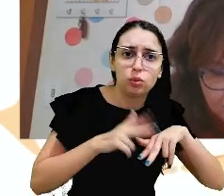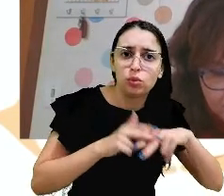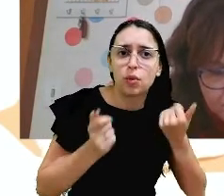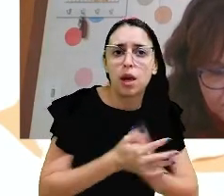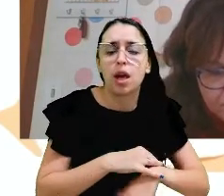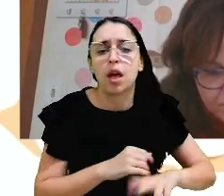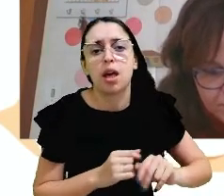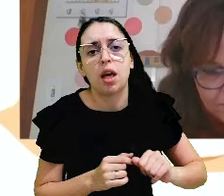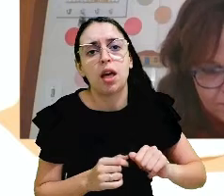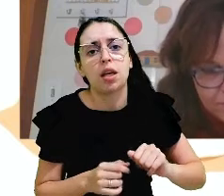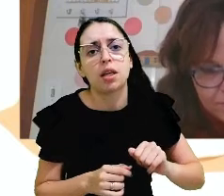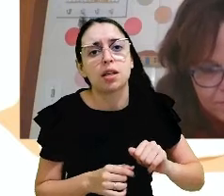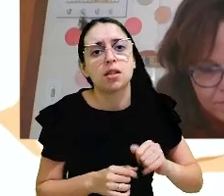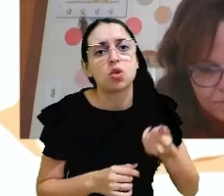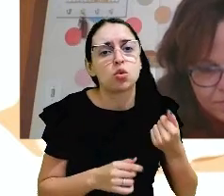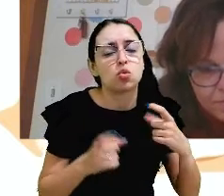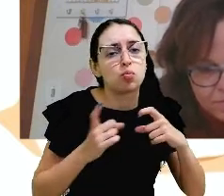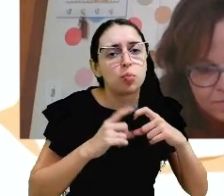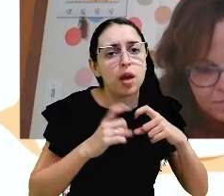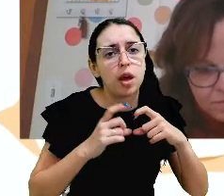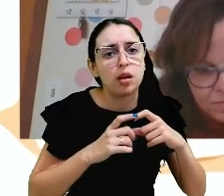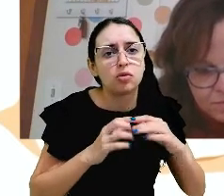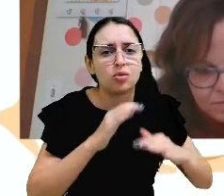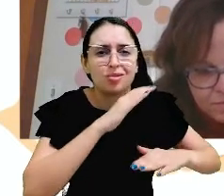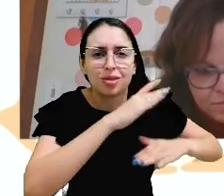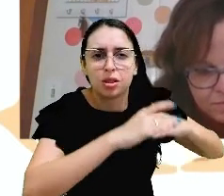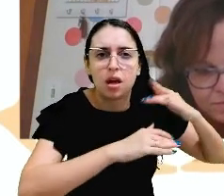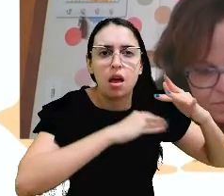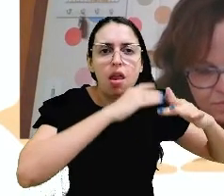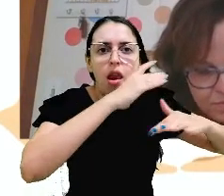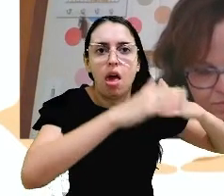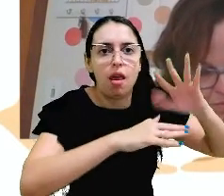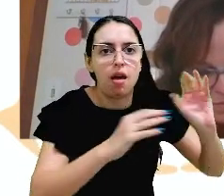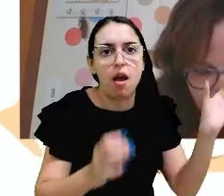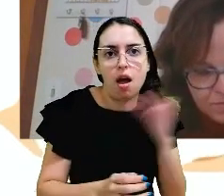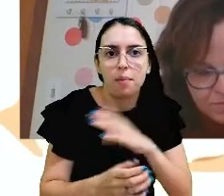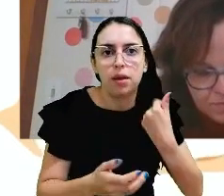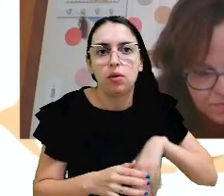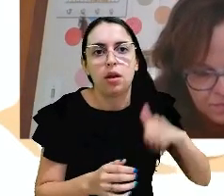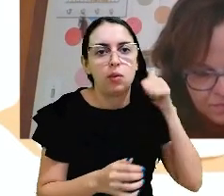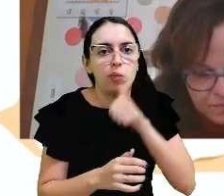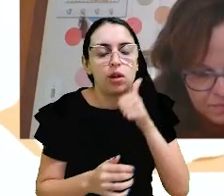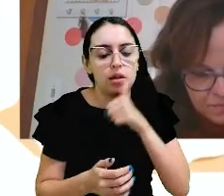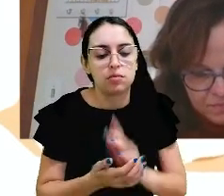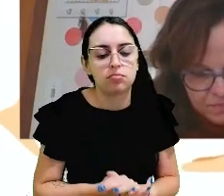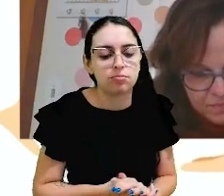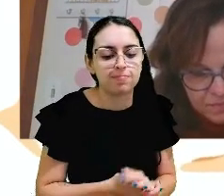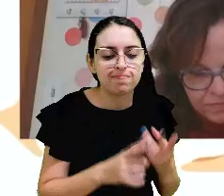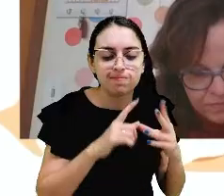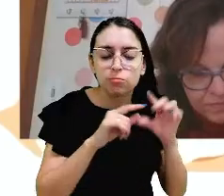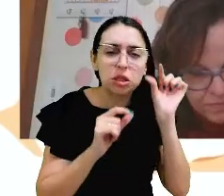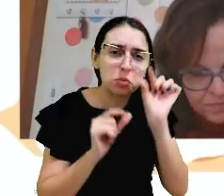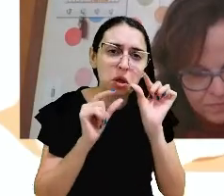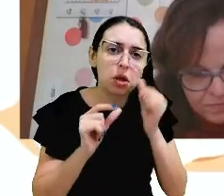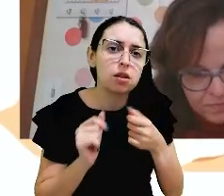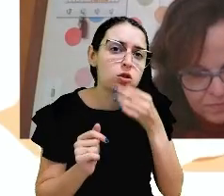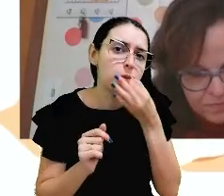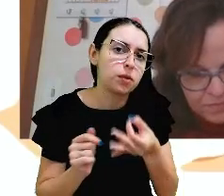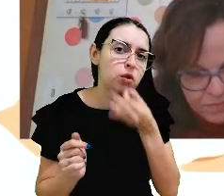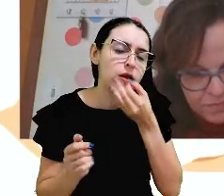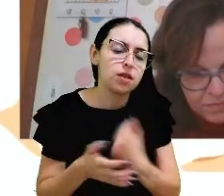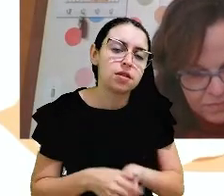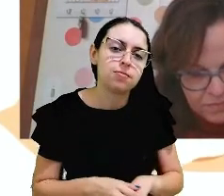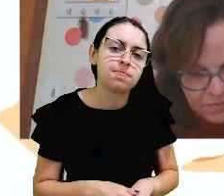rolo compressor, né? Diante da mulher. São essas pequenas considerações,